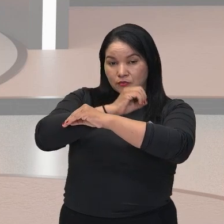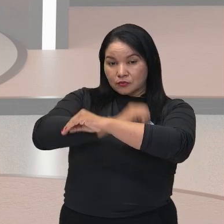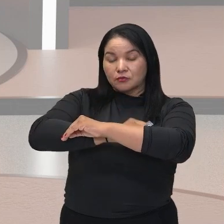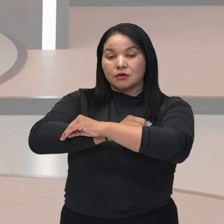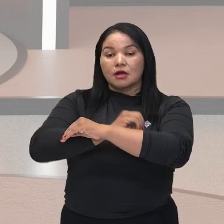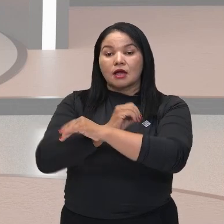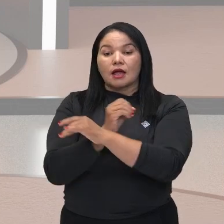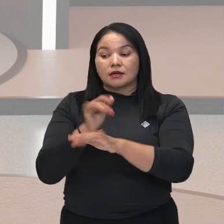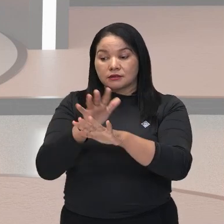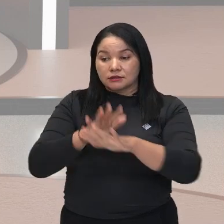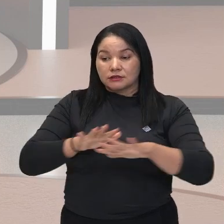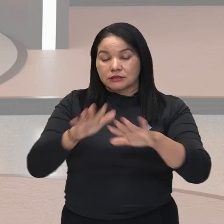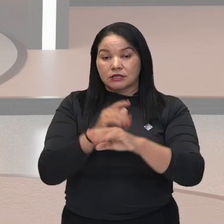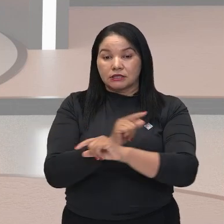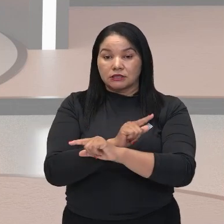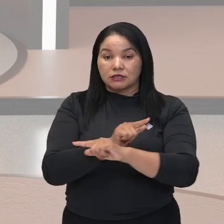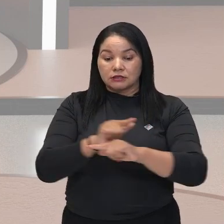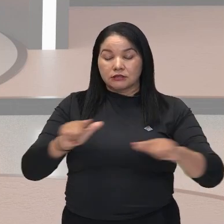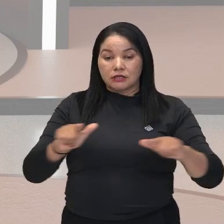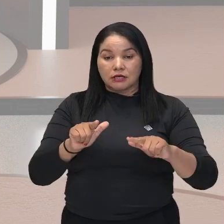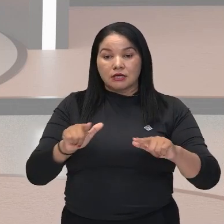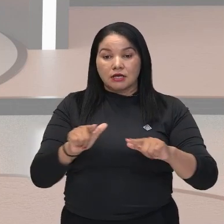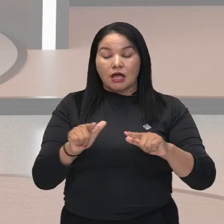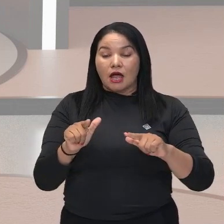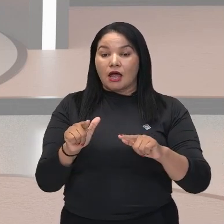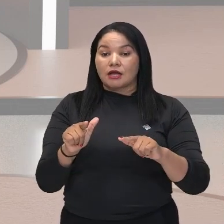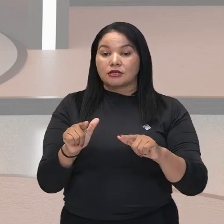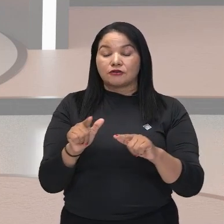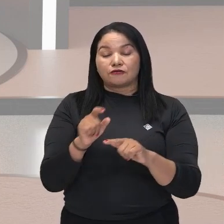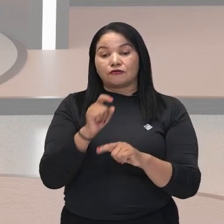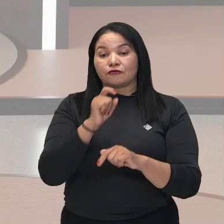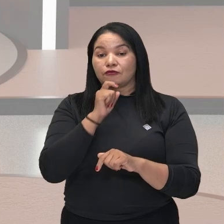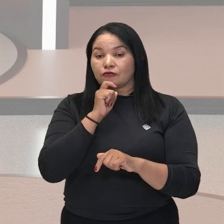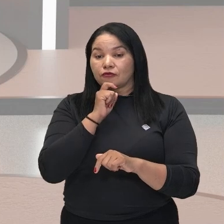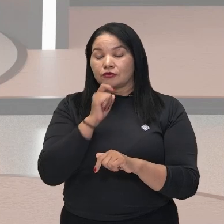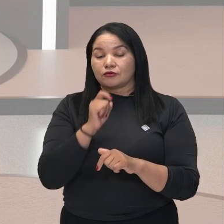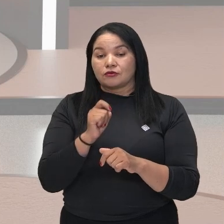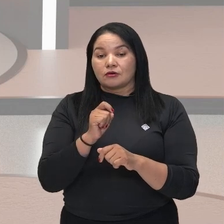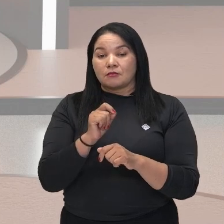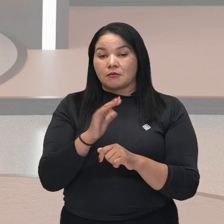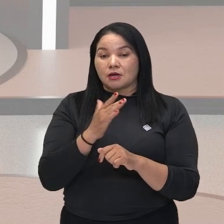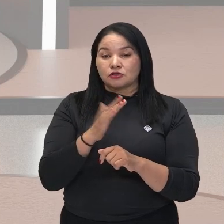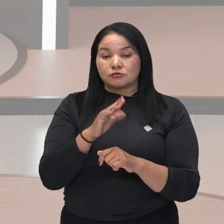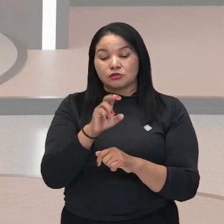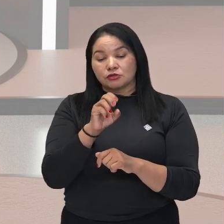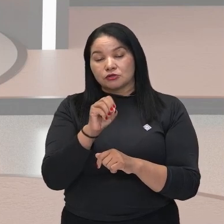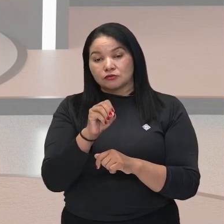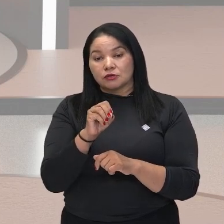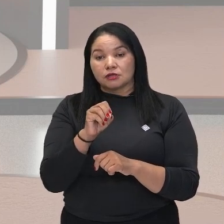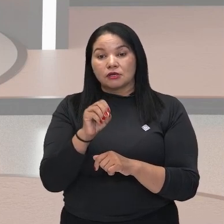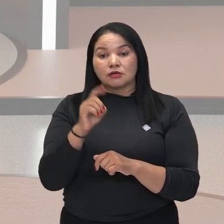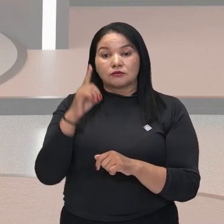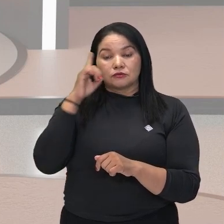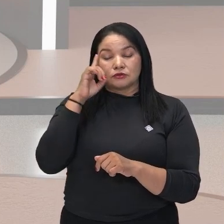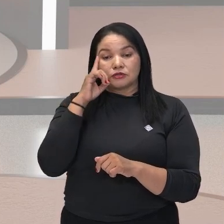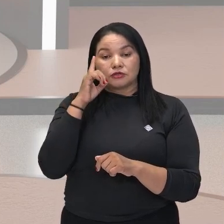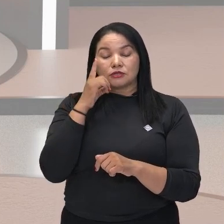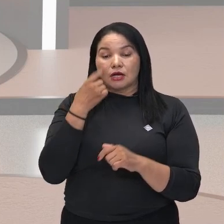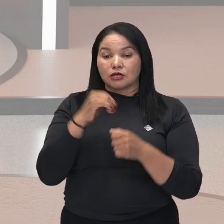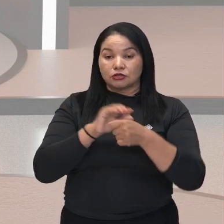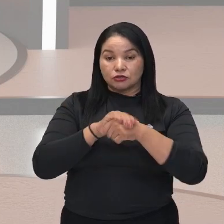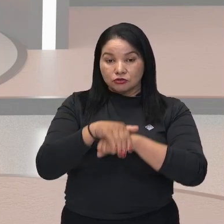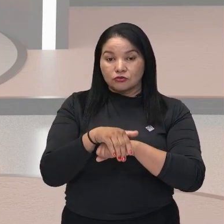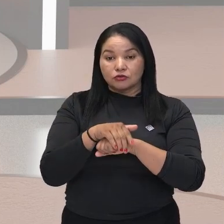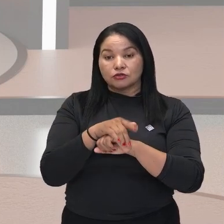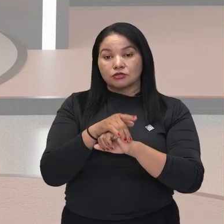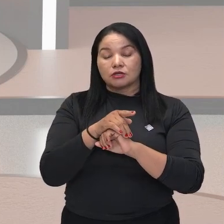acabam se tornando um pouco mais frias, né? Quando chega ali a 50 graus durante o dia, à noite, realmente tende a